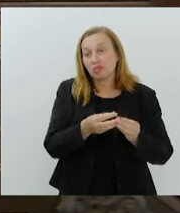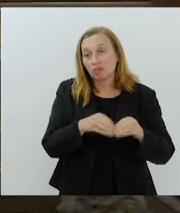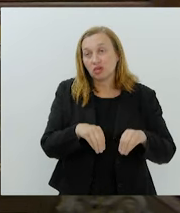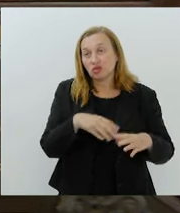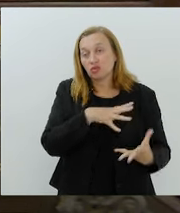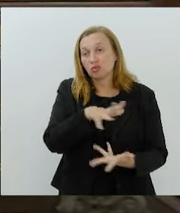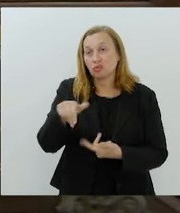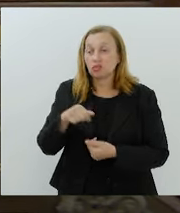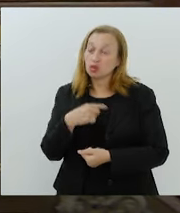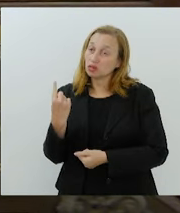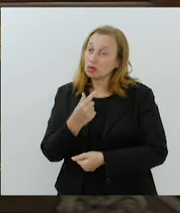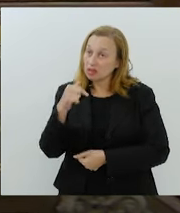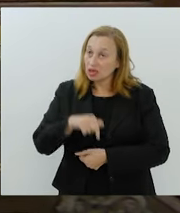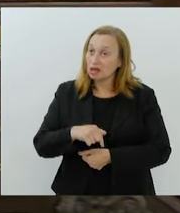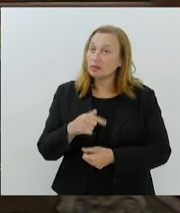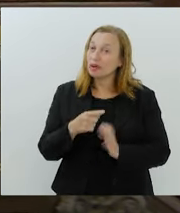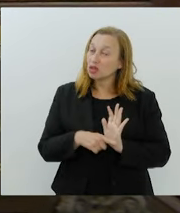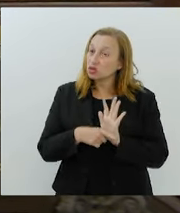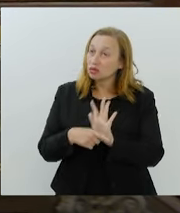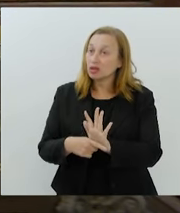ajudar.